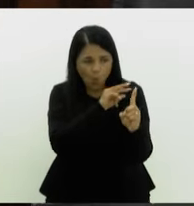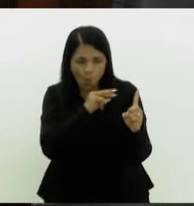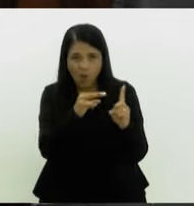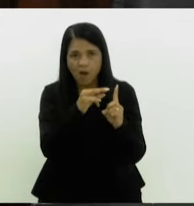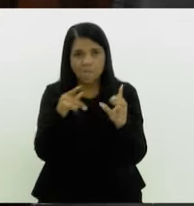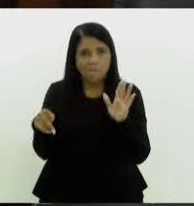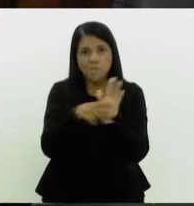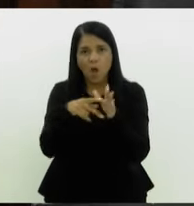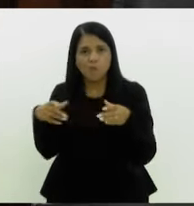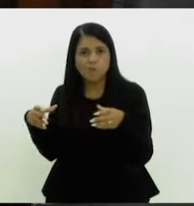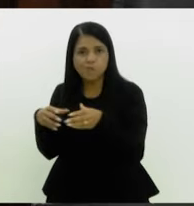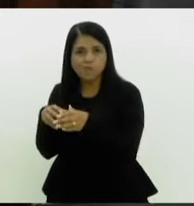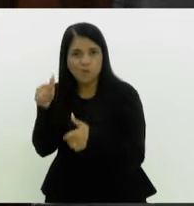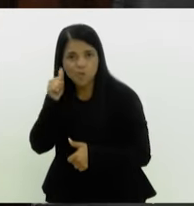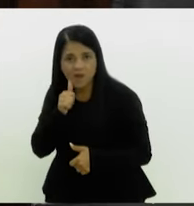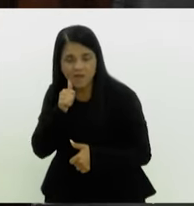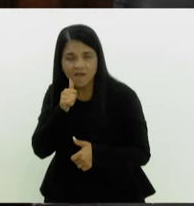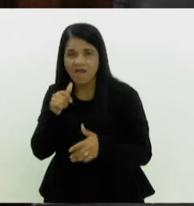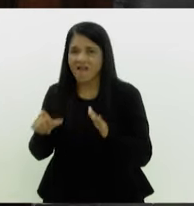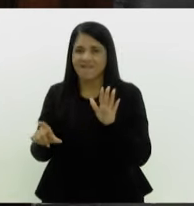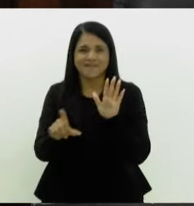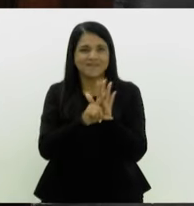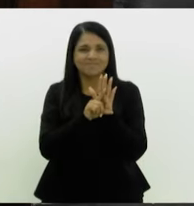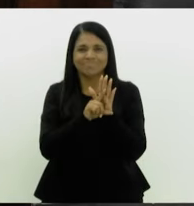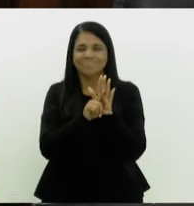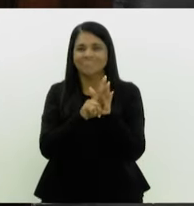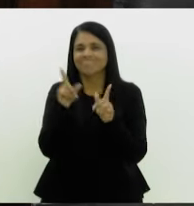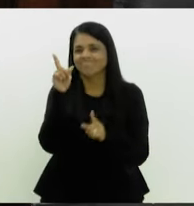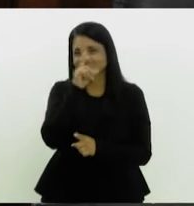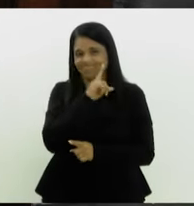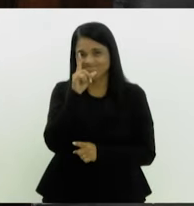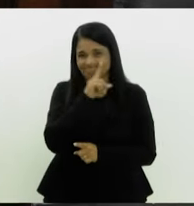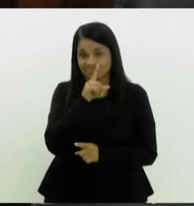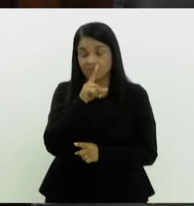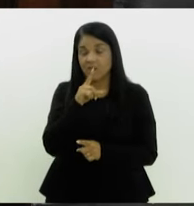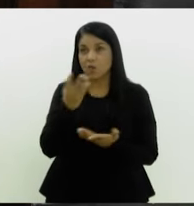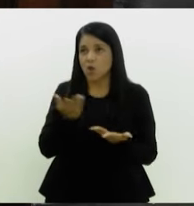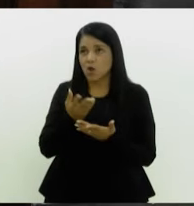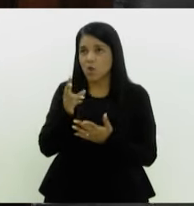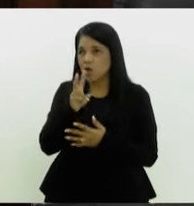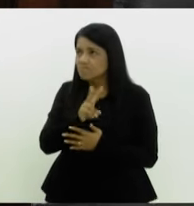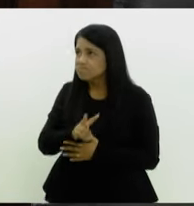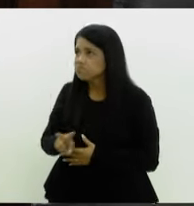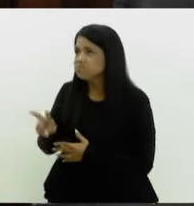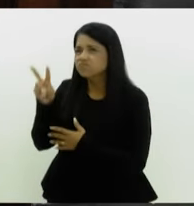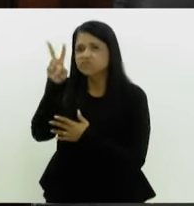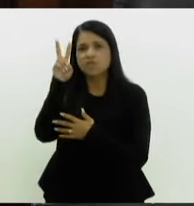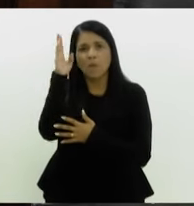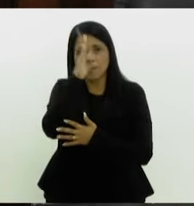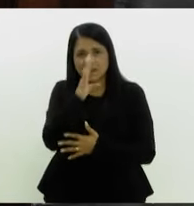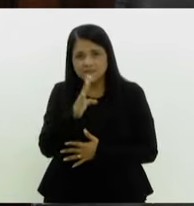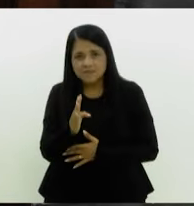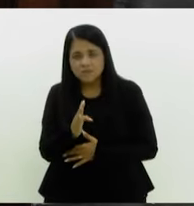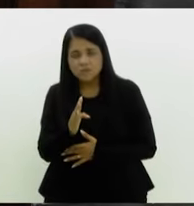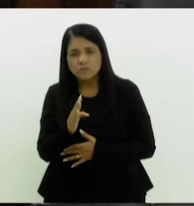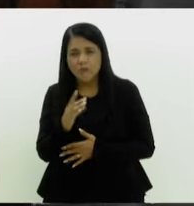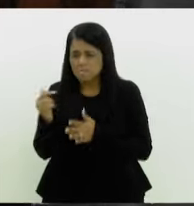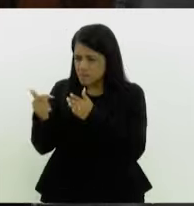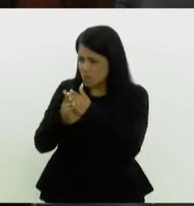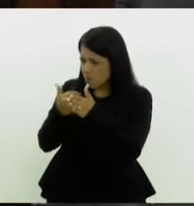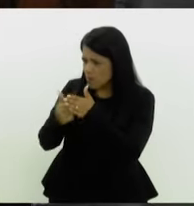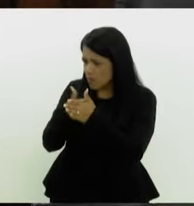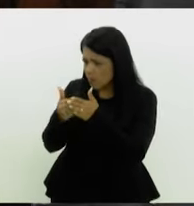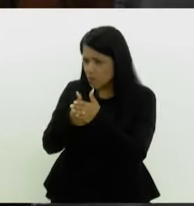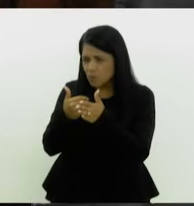essa lei não é suficiente e eu olho pro Brasil e começo a me questionar em